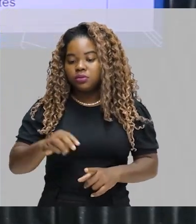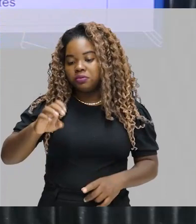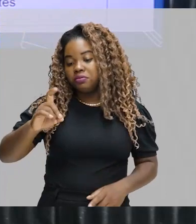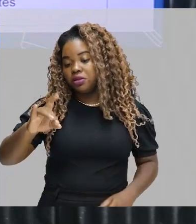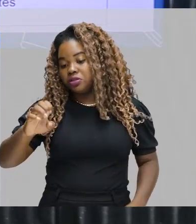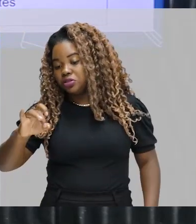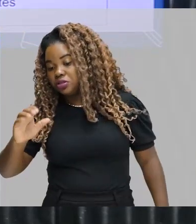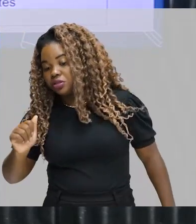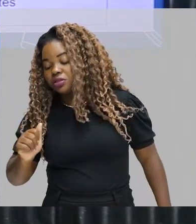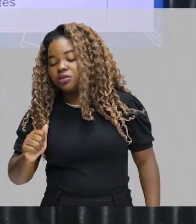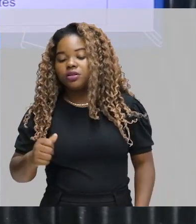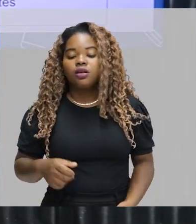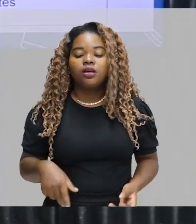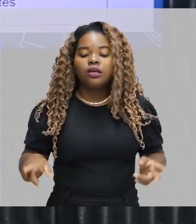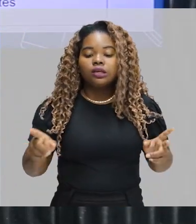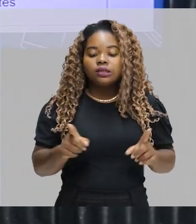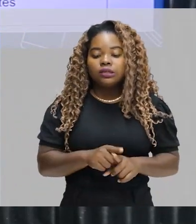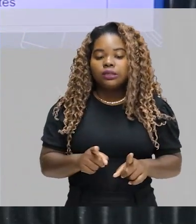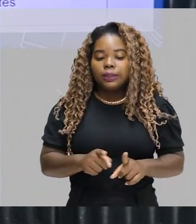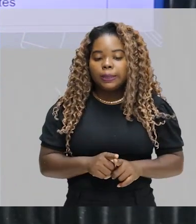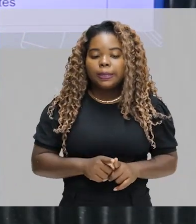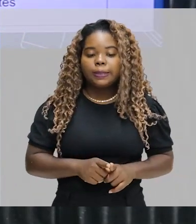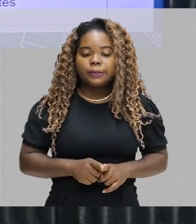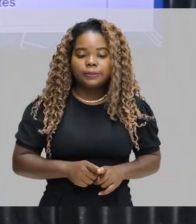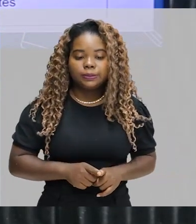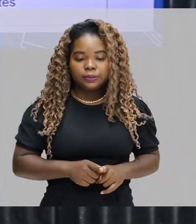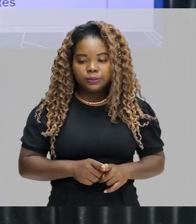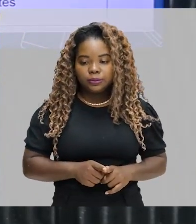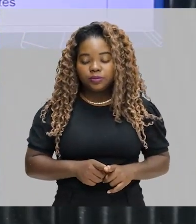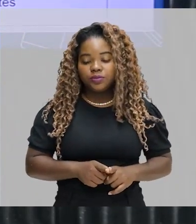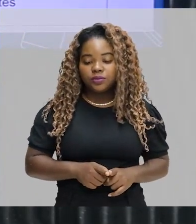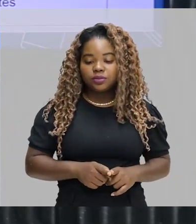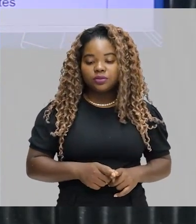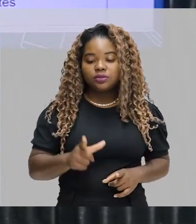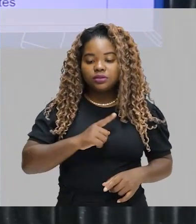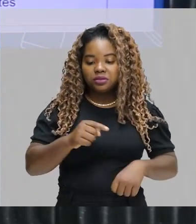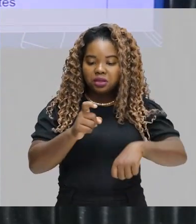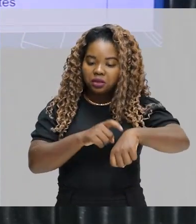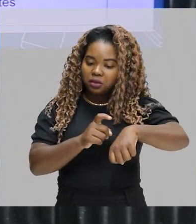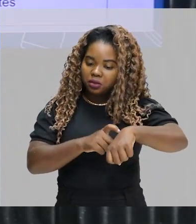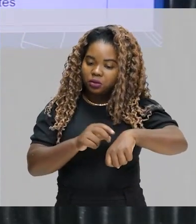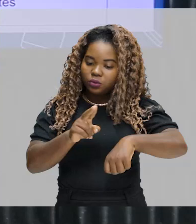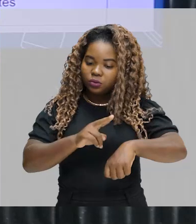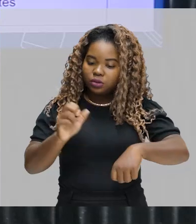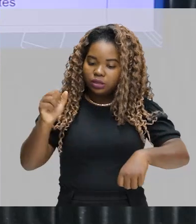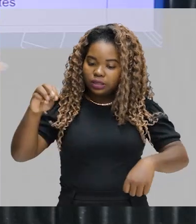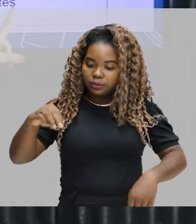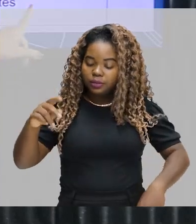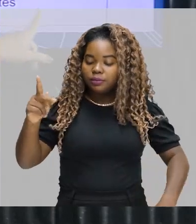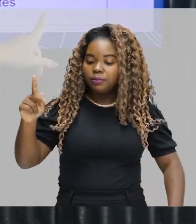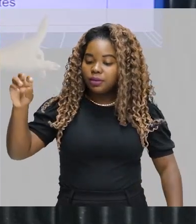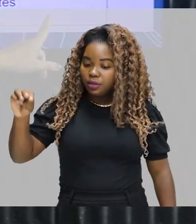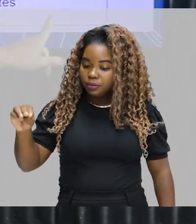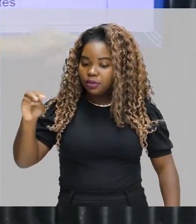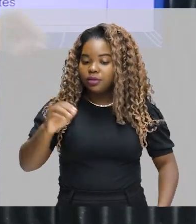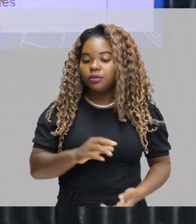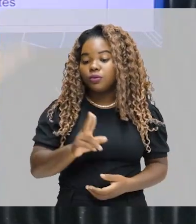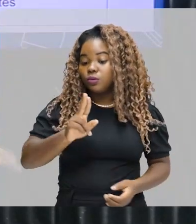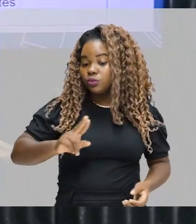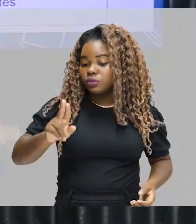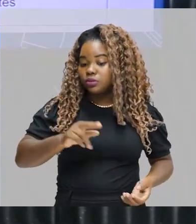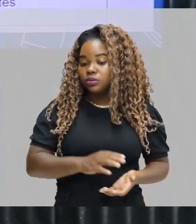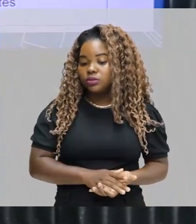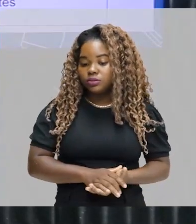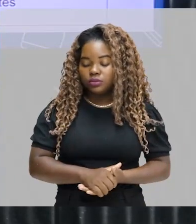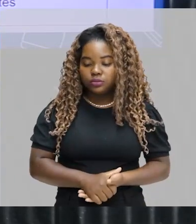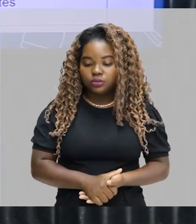receitas, também se usa os numerais. Quando você fala de hora, usando as abreviações AM e PM,